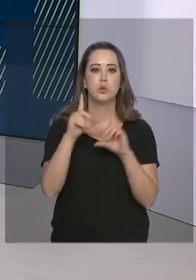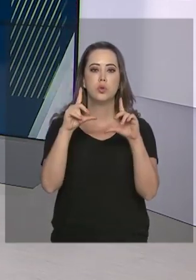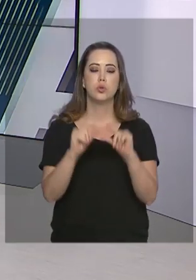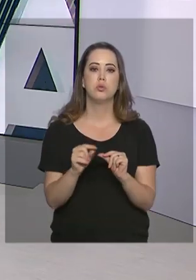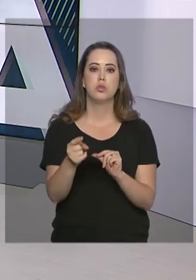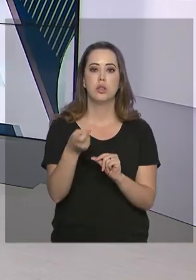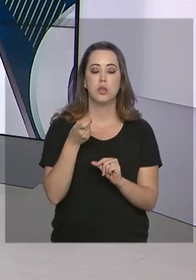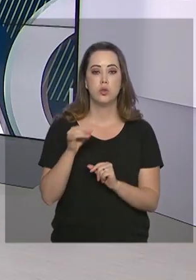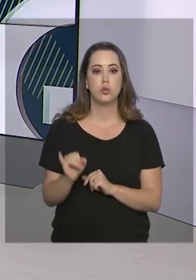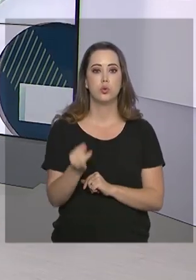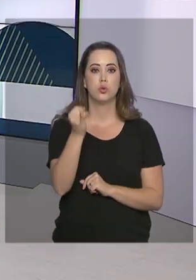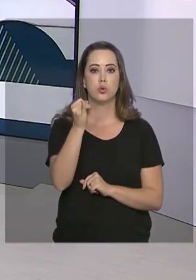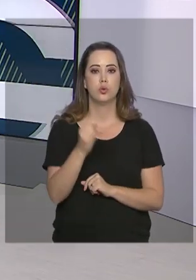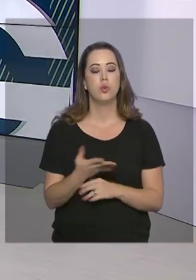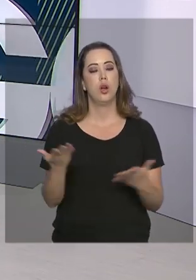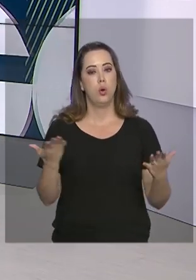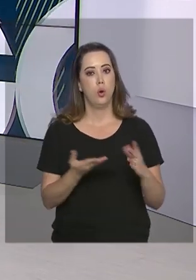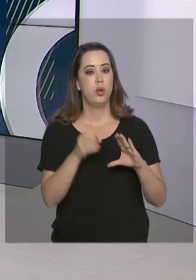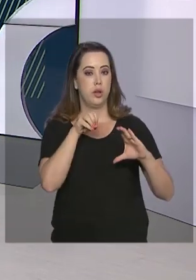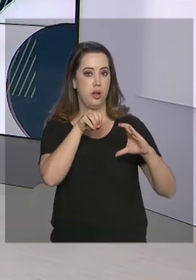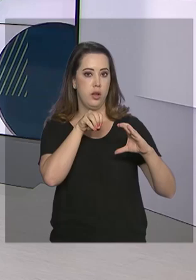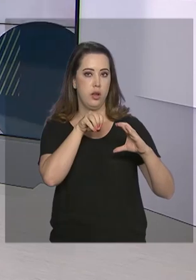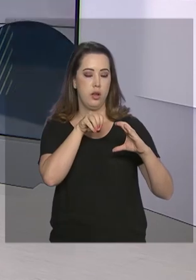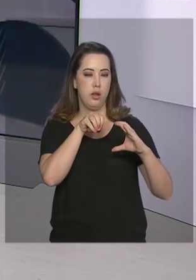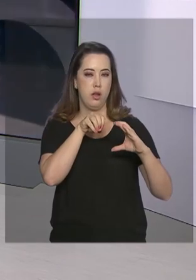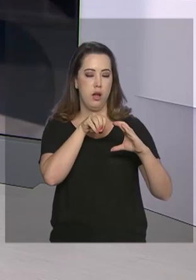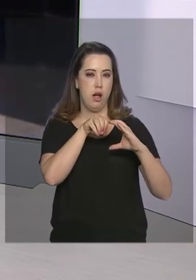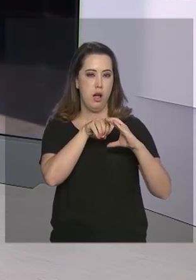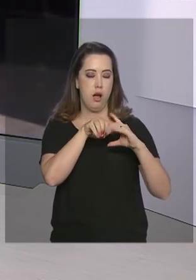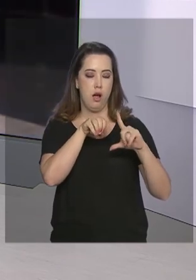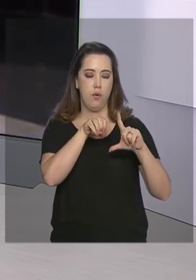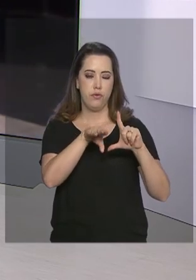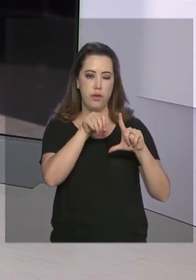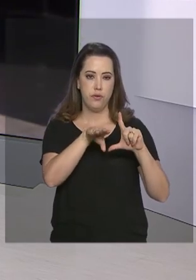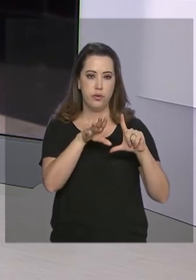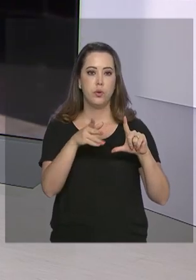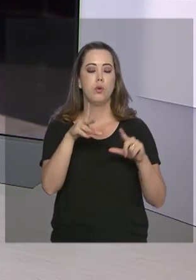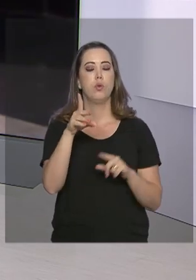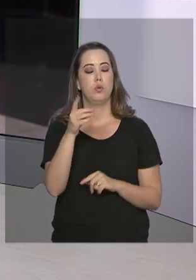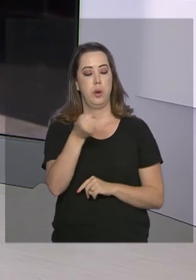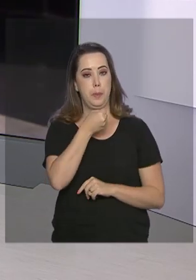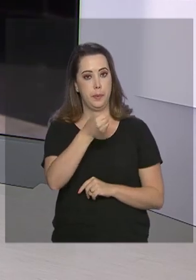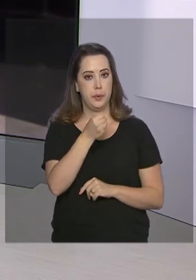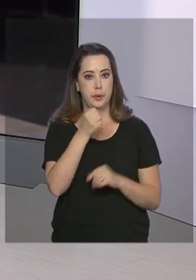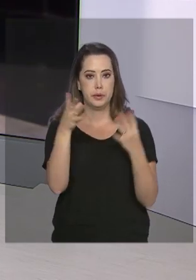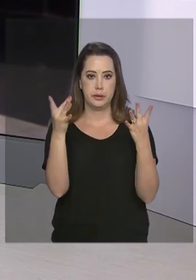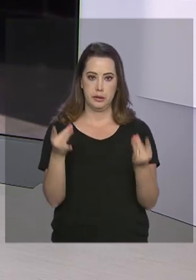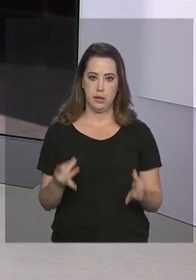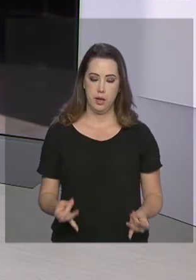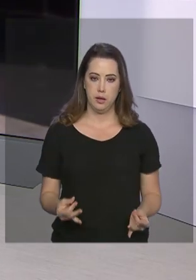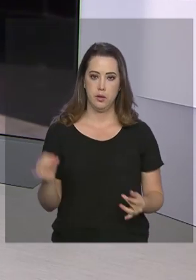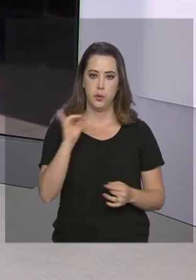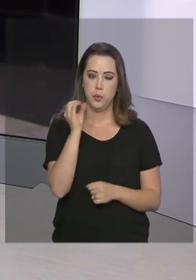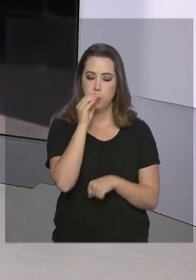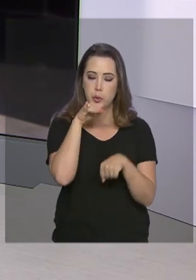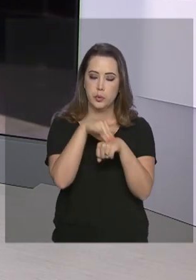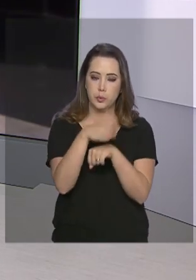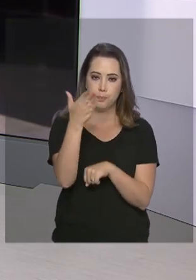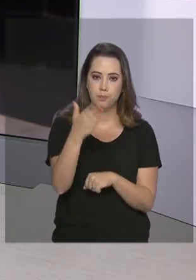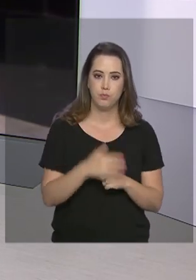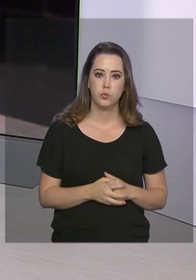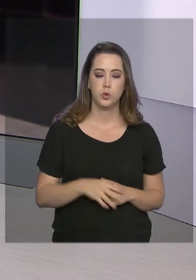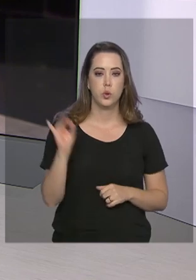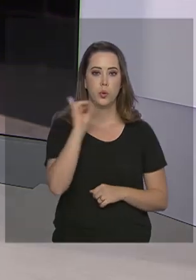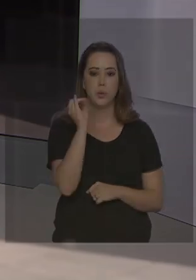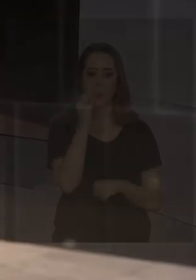reduzir a taxa básica de juros. Ao vivo, a repórter Daniele Popov tem as informações para a gente. Oi, Dani, boa noite para você. Oi,